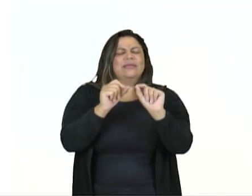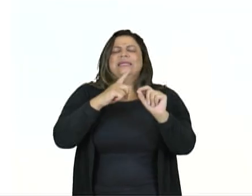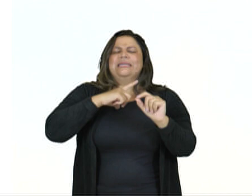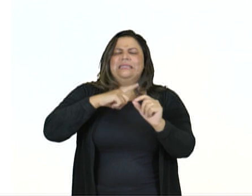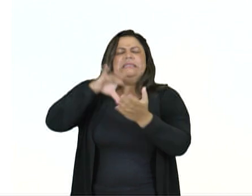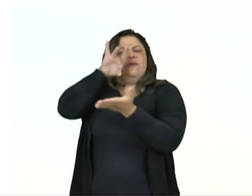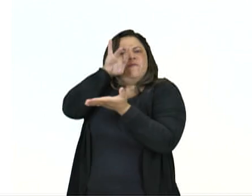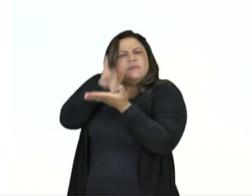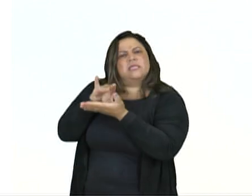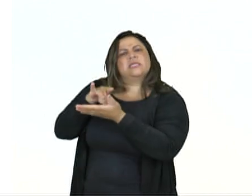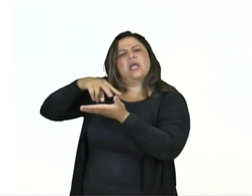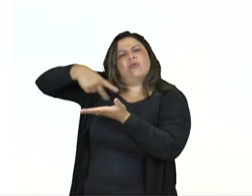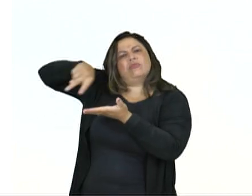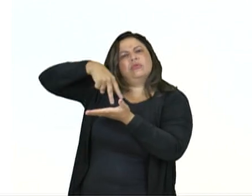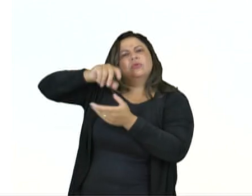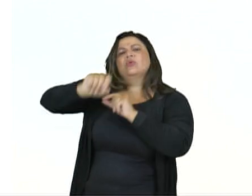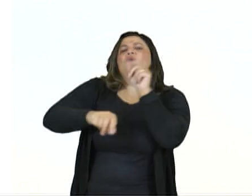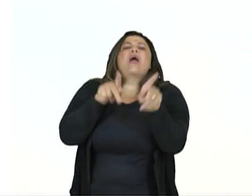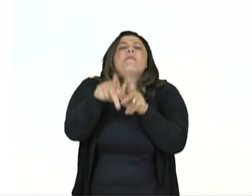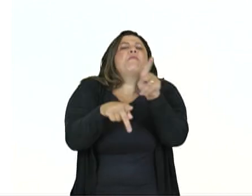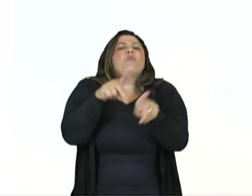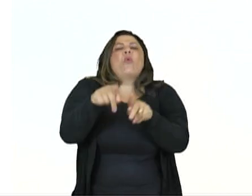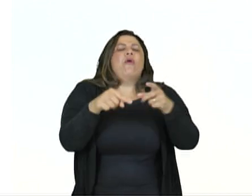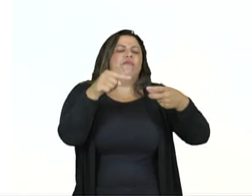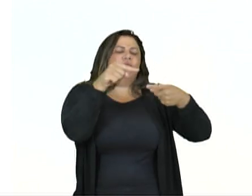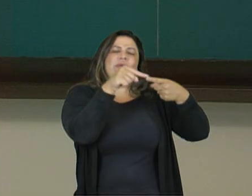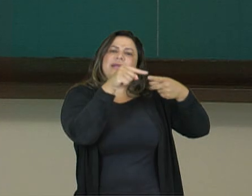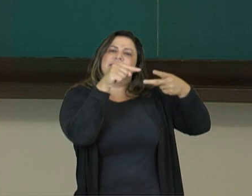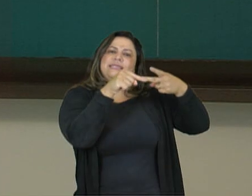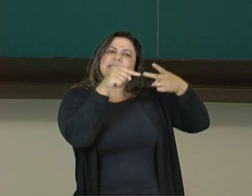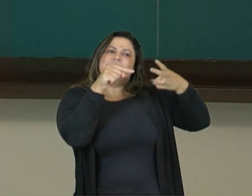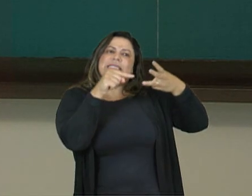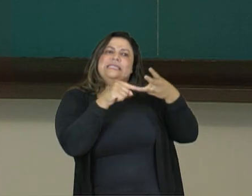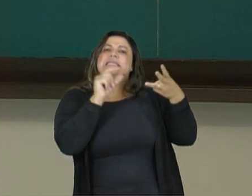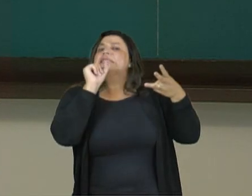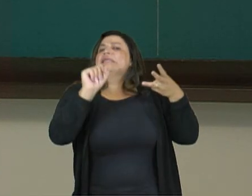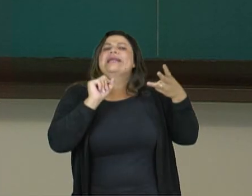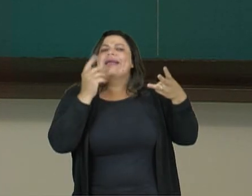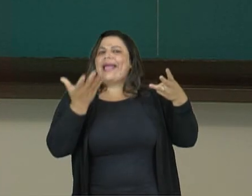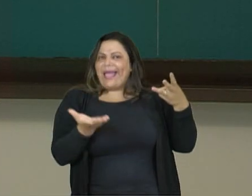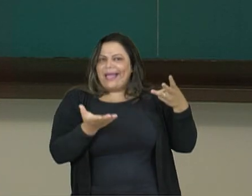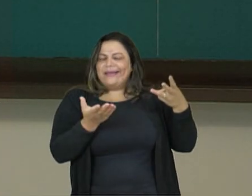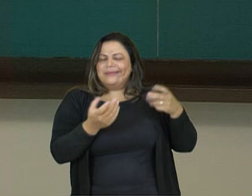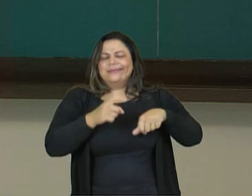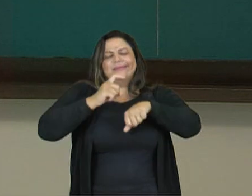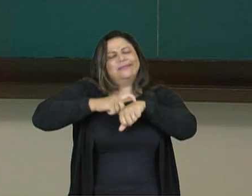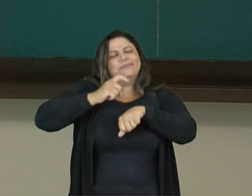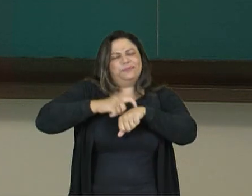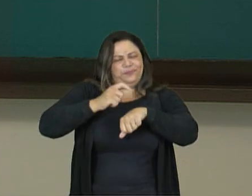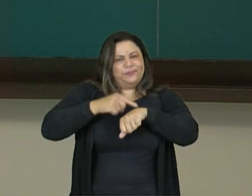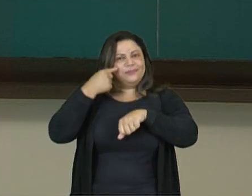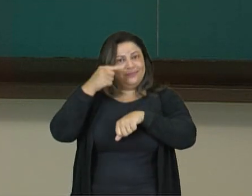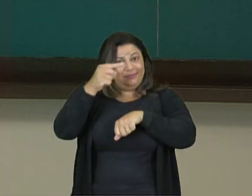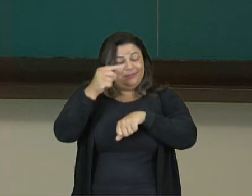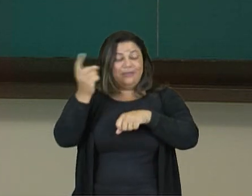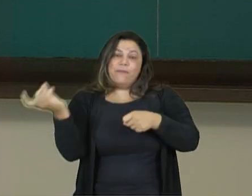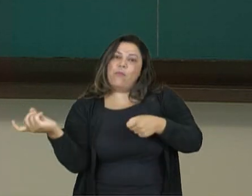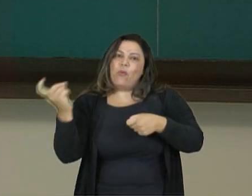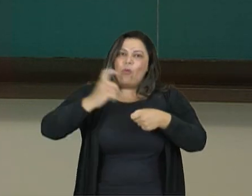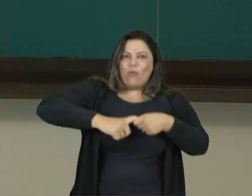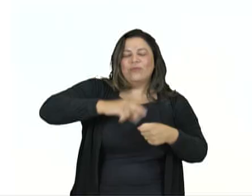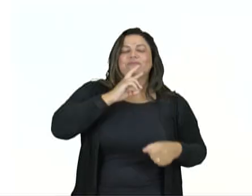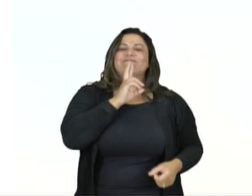dos povos belgas, ingleses ou egípcios? Eu vou dar uns minutinhos para vocês e eu já volto